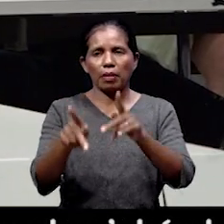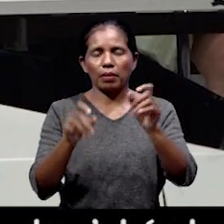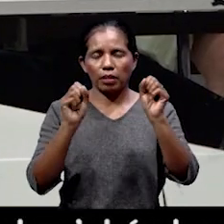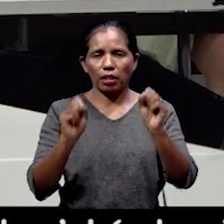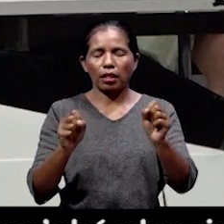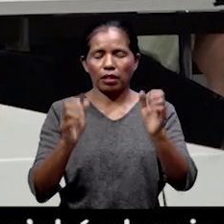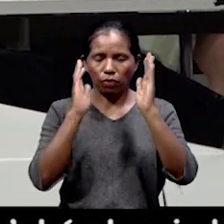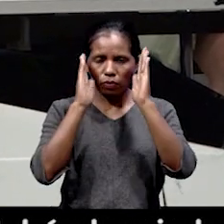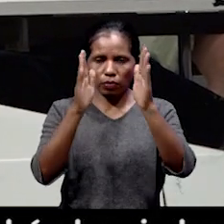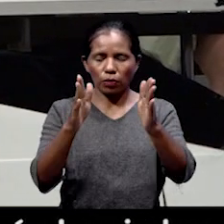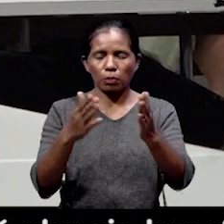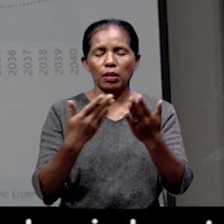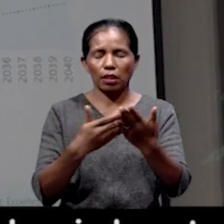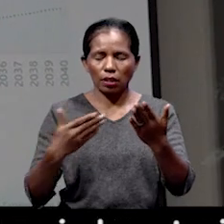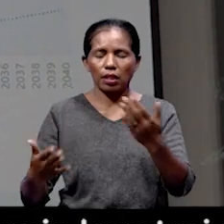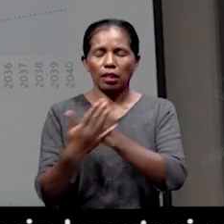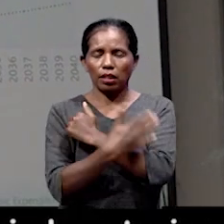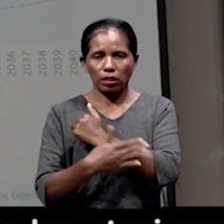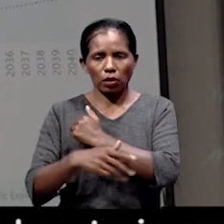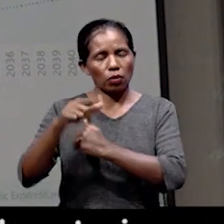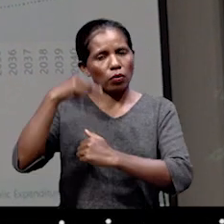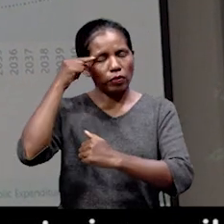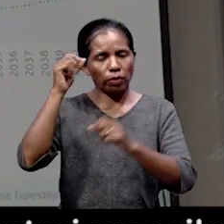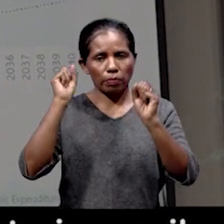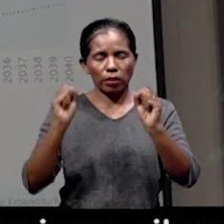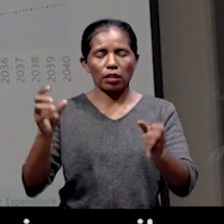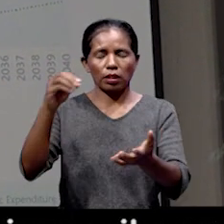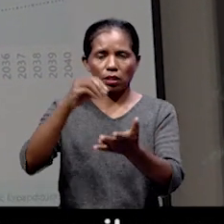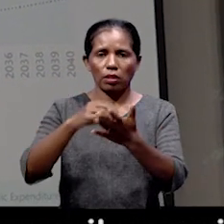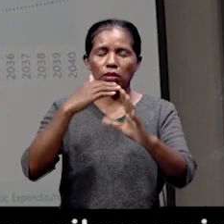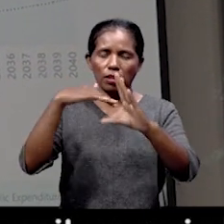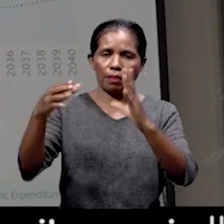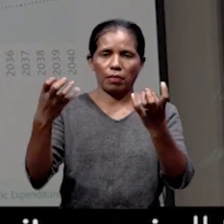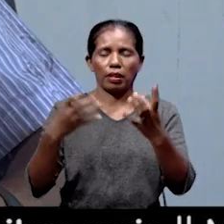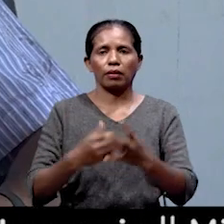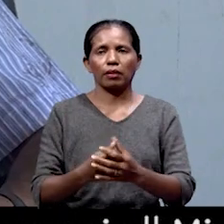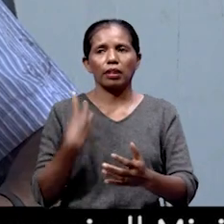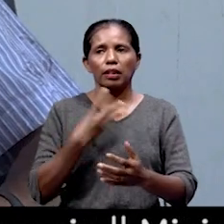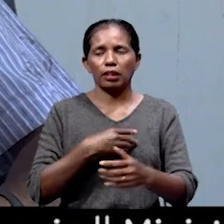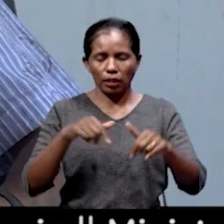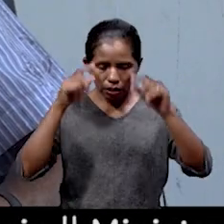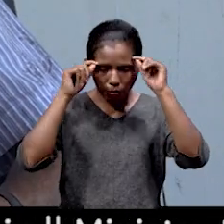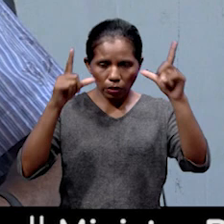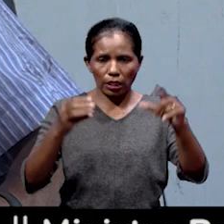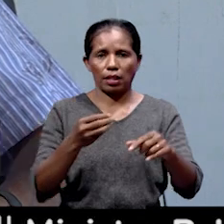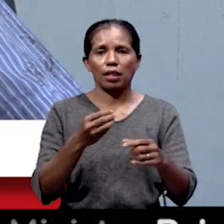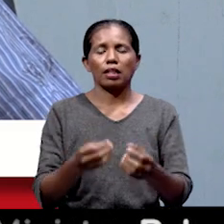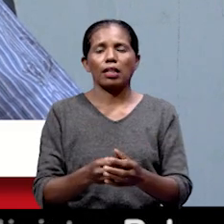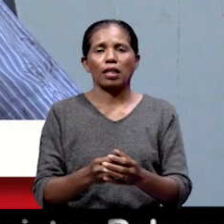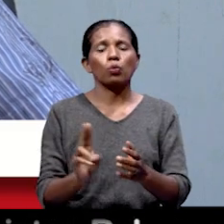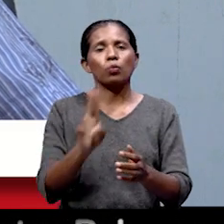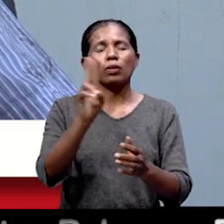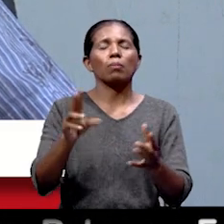ba produto railaran no governo precisa halo exporta sambarak. Ita e Timor ne consumi magbot tamba ita